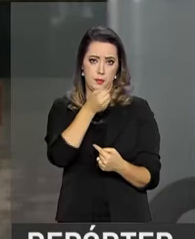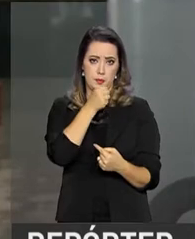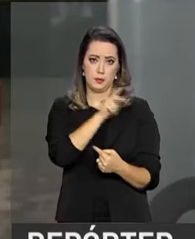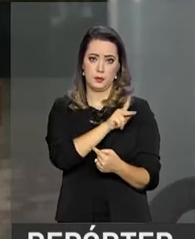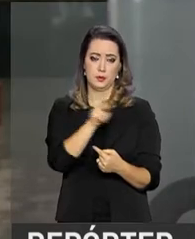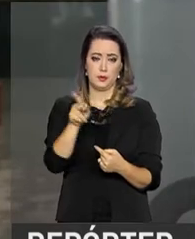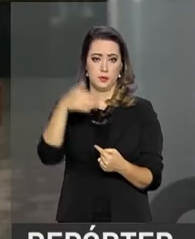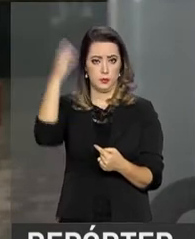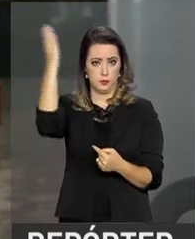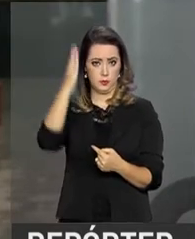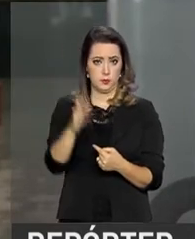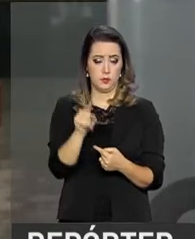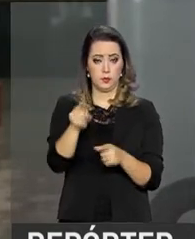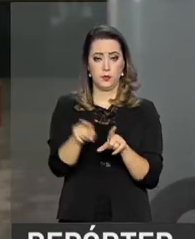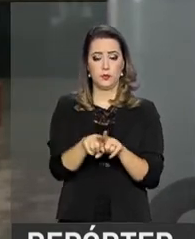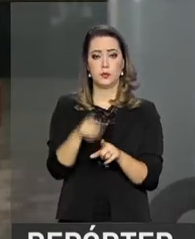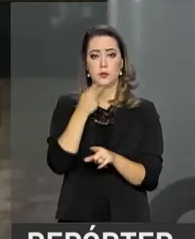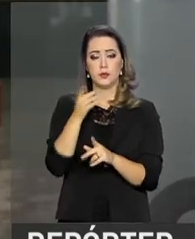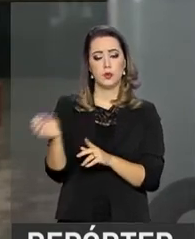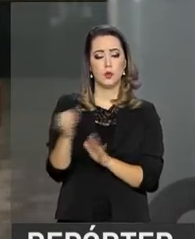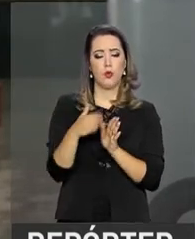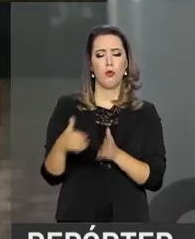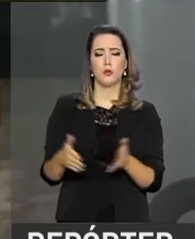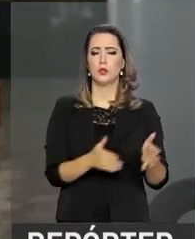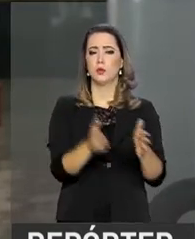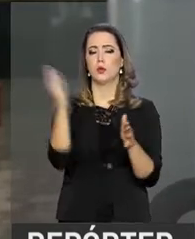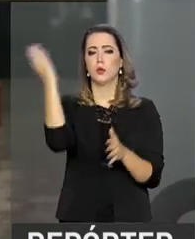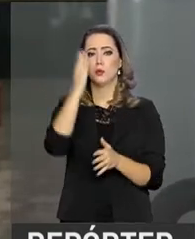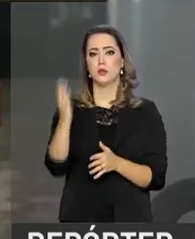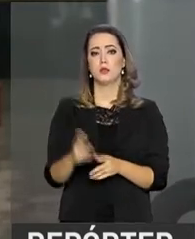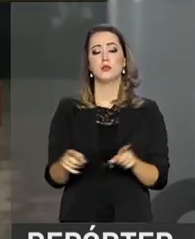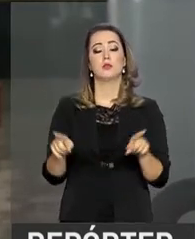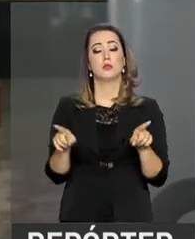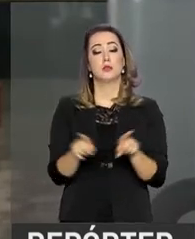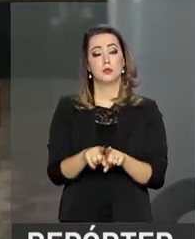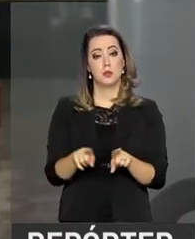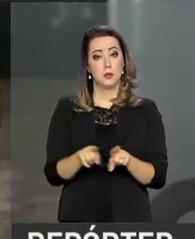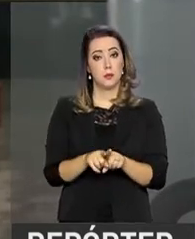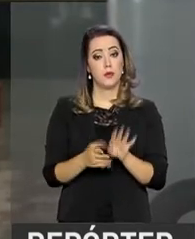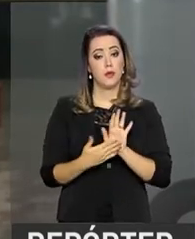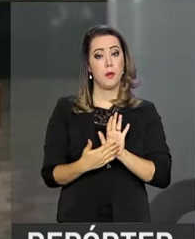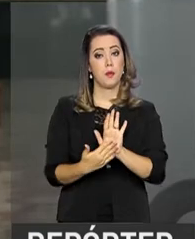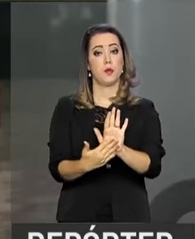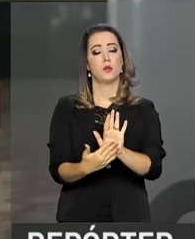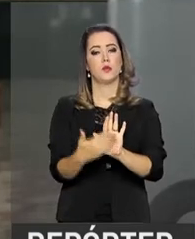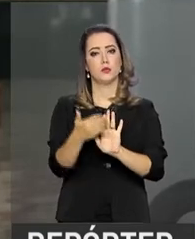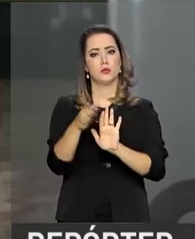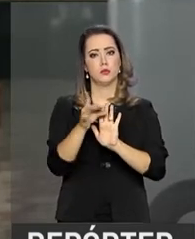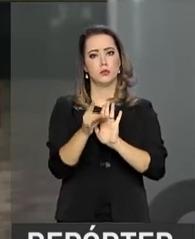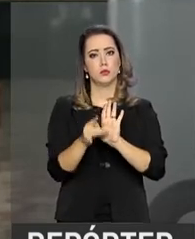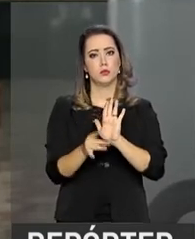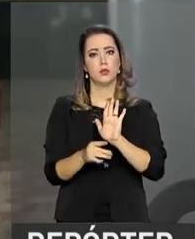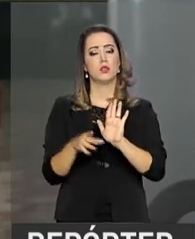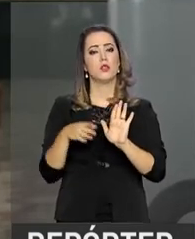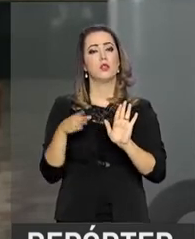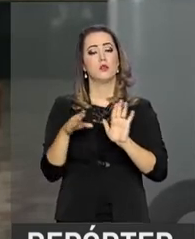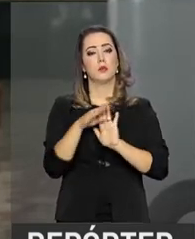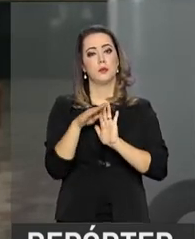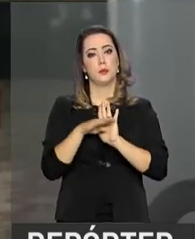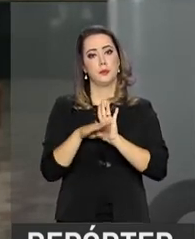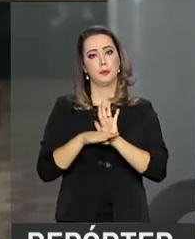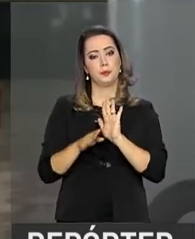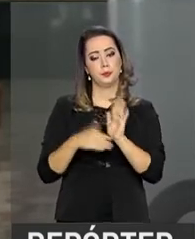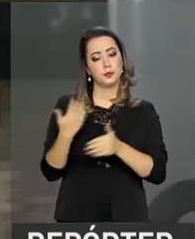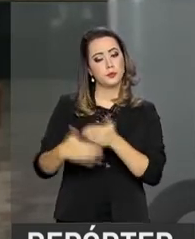mostrar os novos rumos da economia brasileira o presidente também vai apresentar o programa avançar parcerias